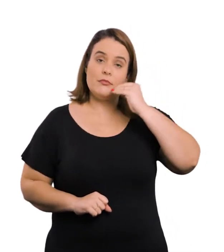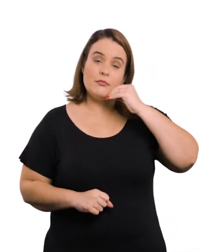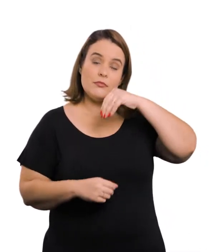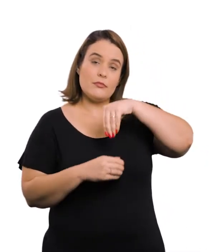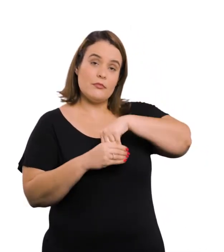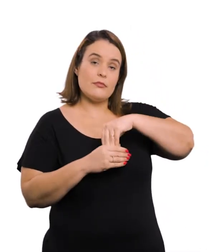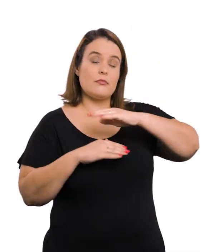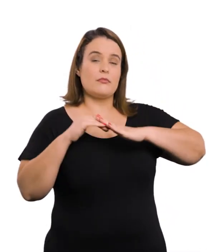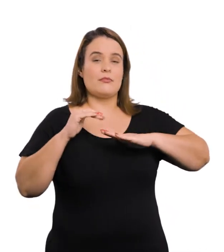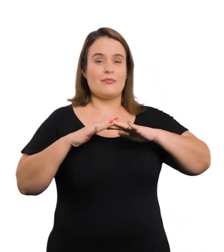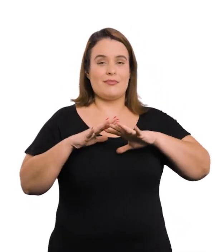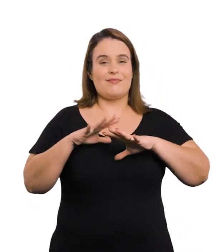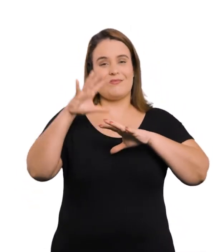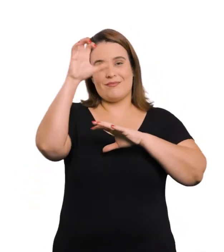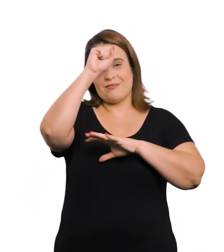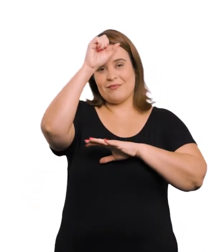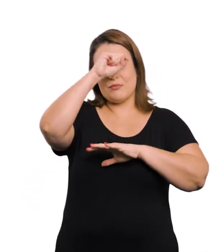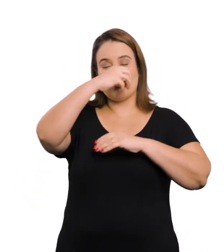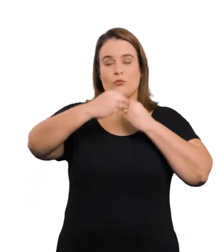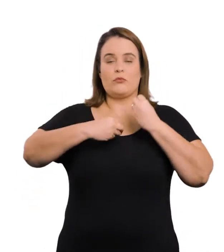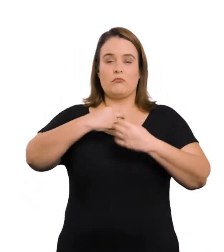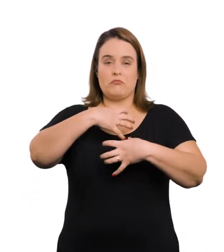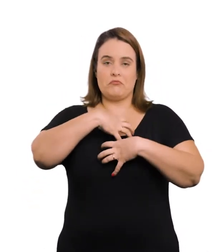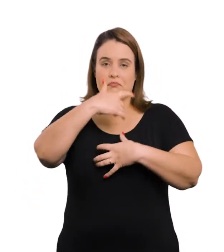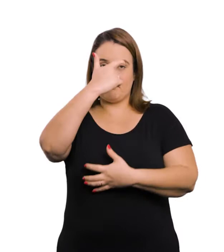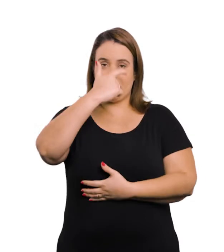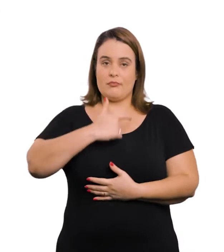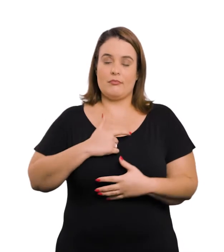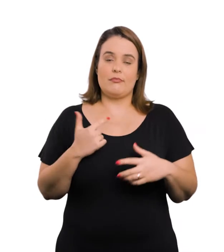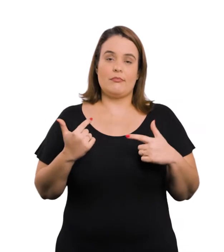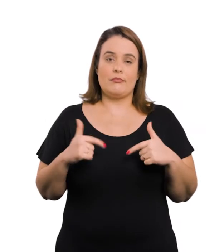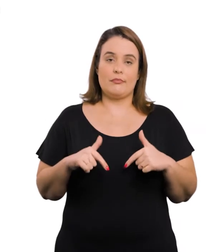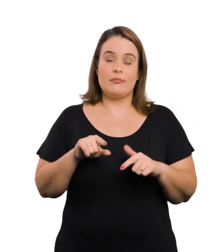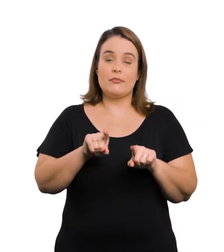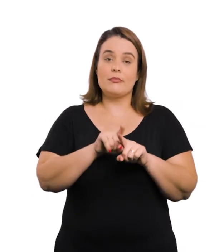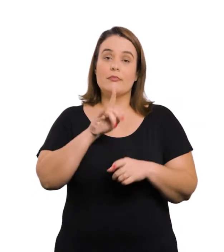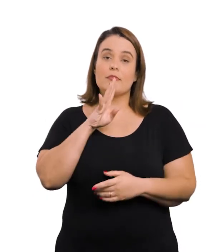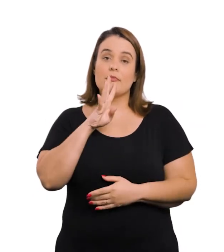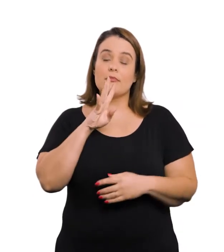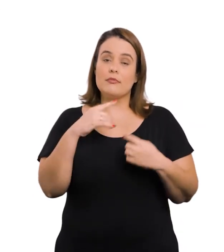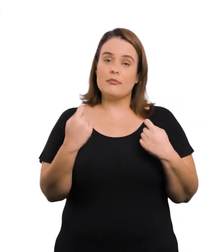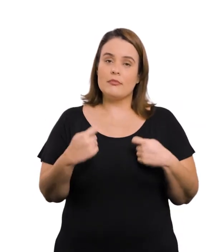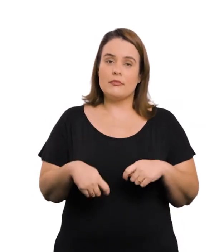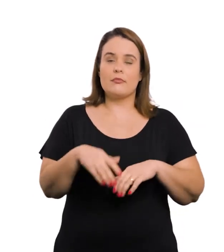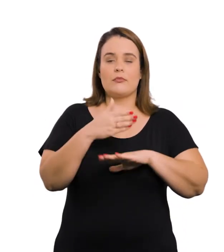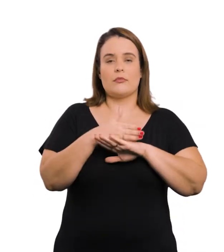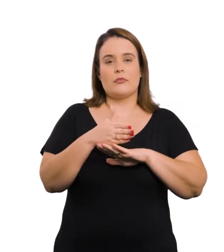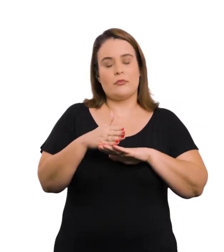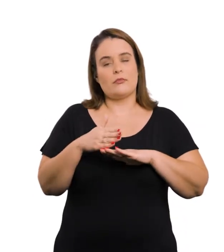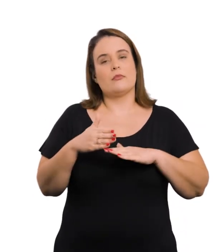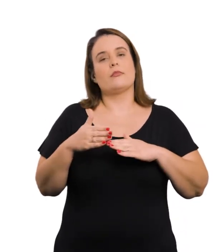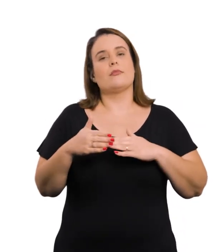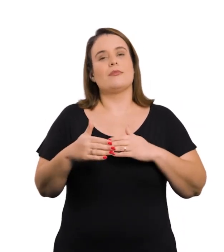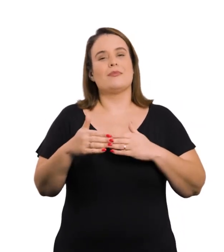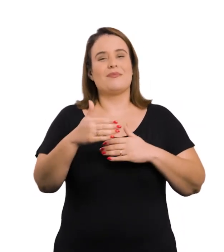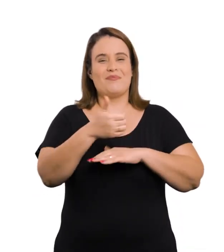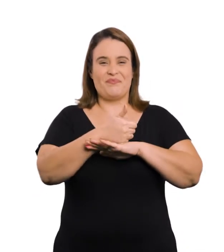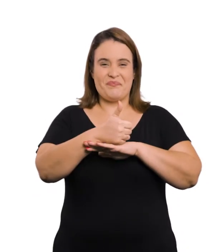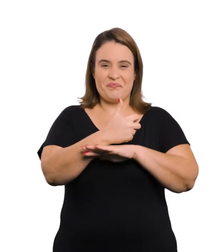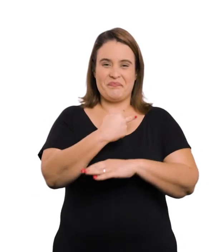adquira internamente as habilidades, a postura de trabalho e os conhecimentos exigidos para o exercício de certos